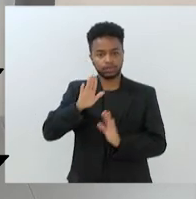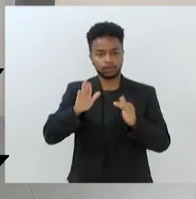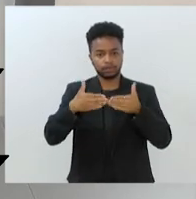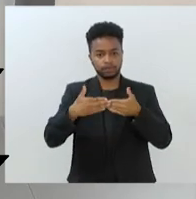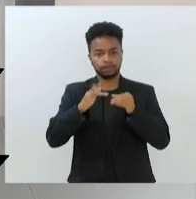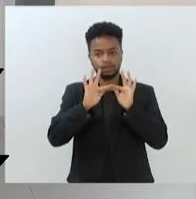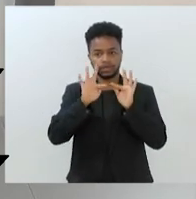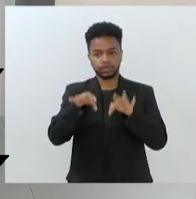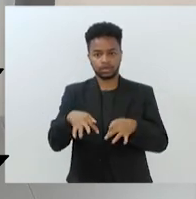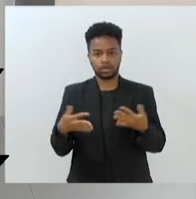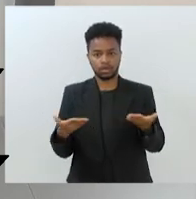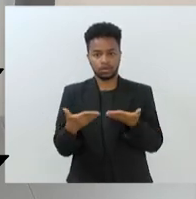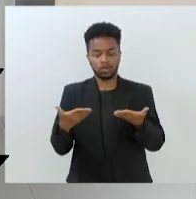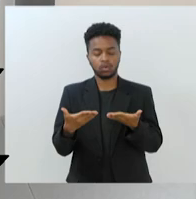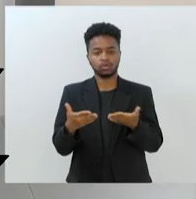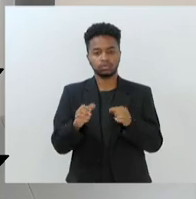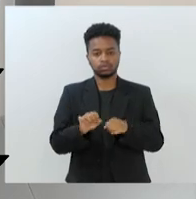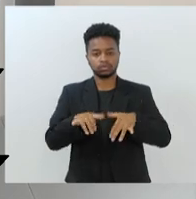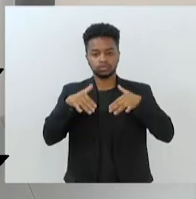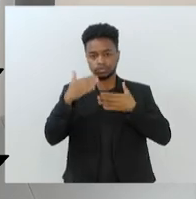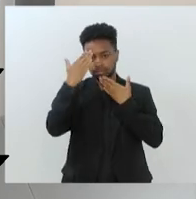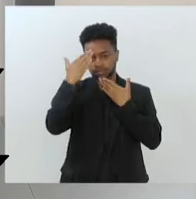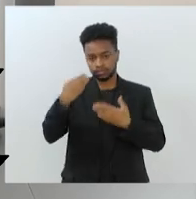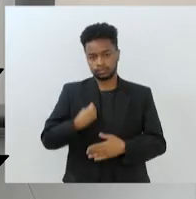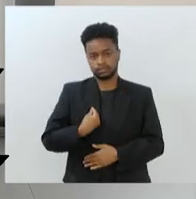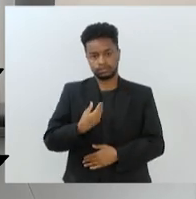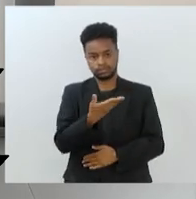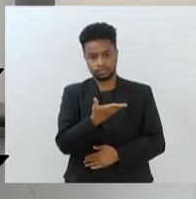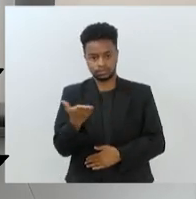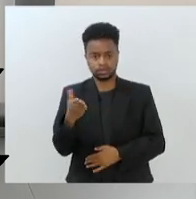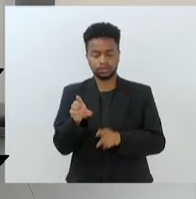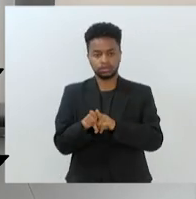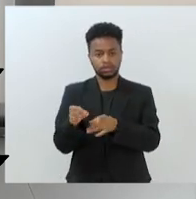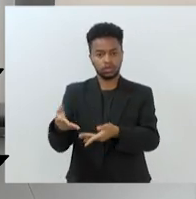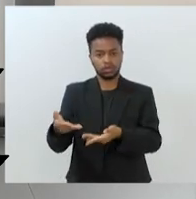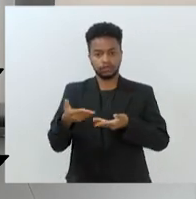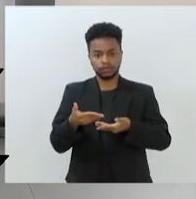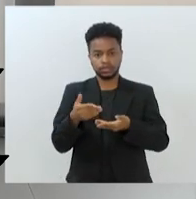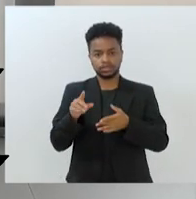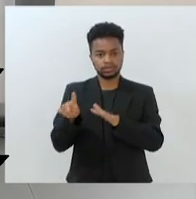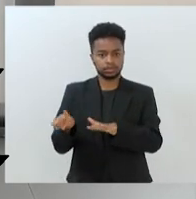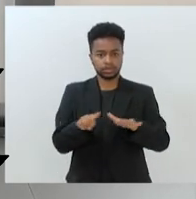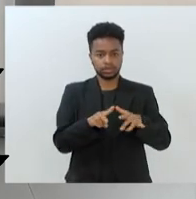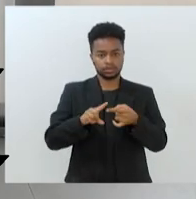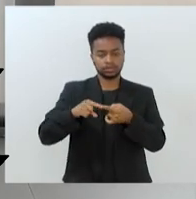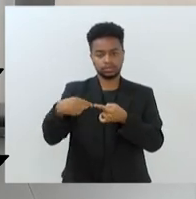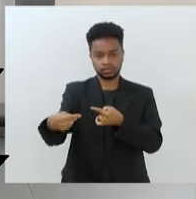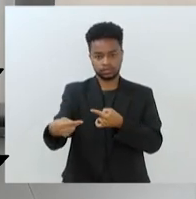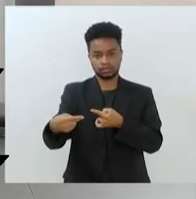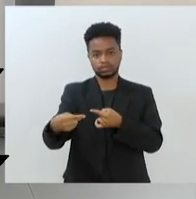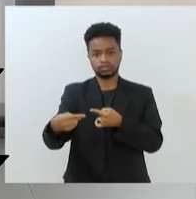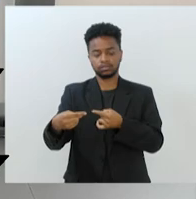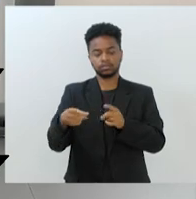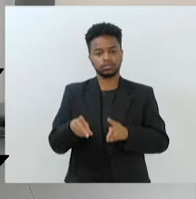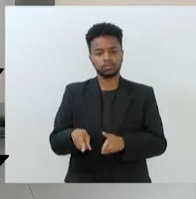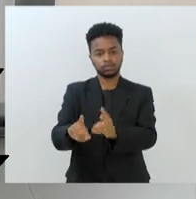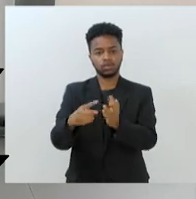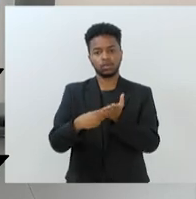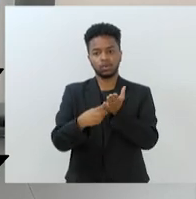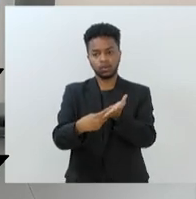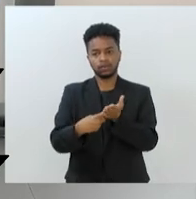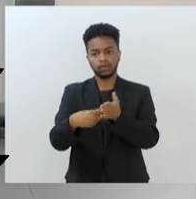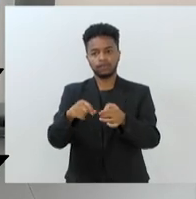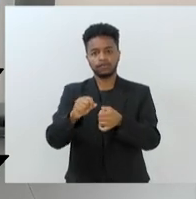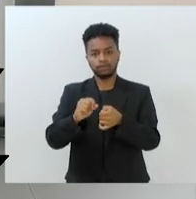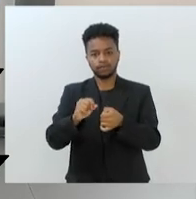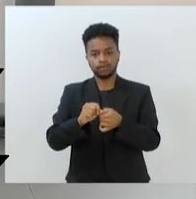encerrada a sessão. Agradeço a presença de todos, com a convocação para a próxima semana, seguindo nosso compromisso de realizar